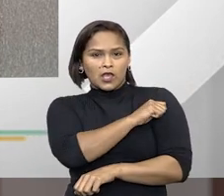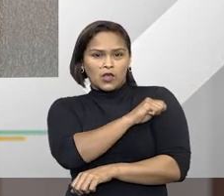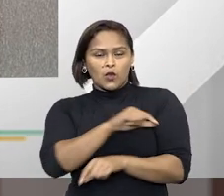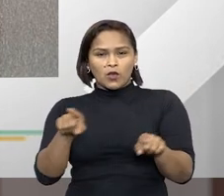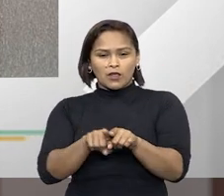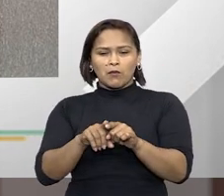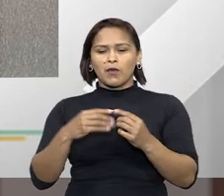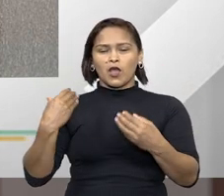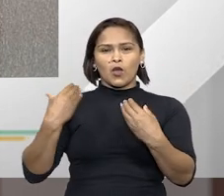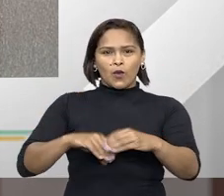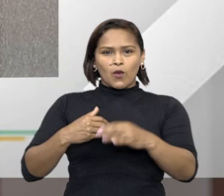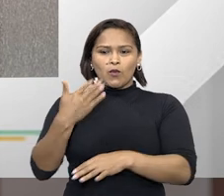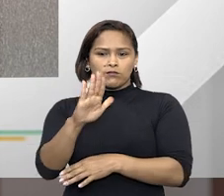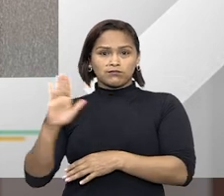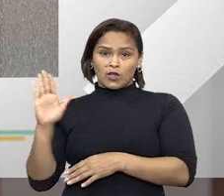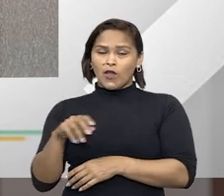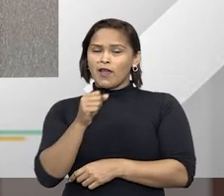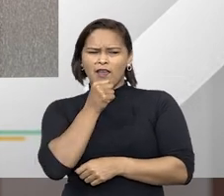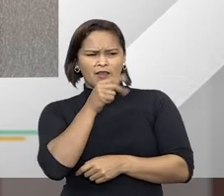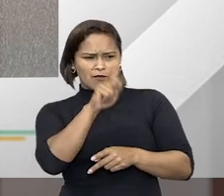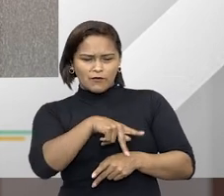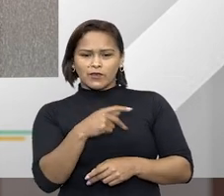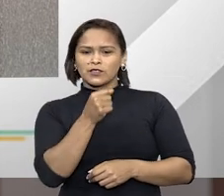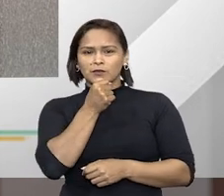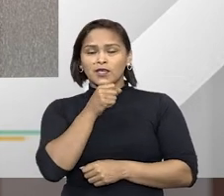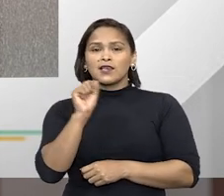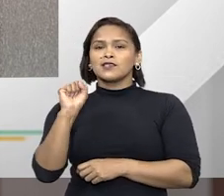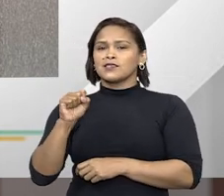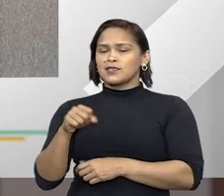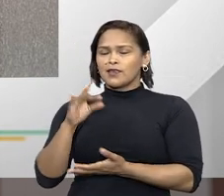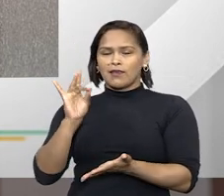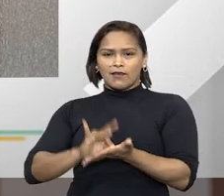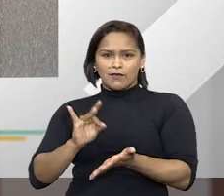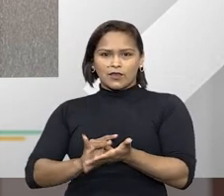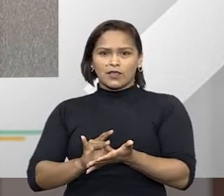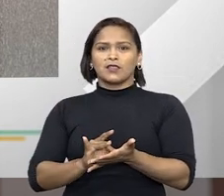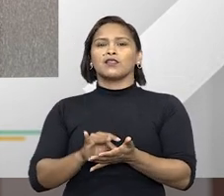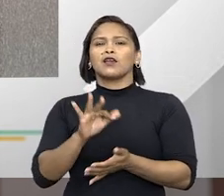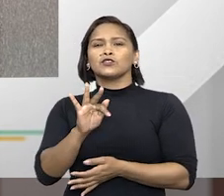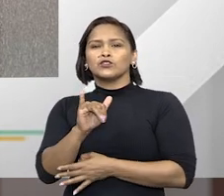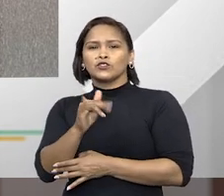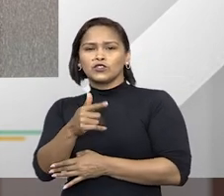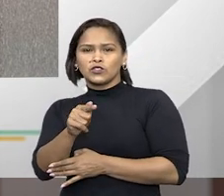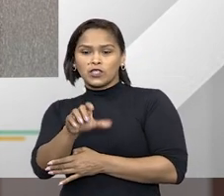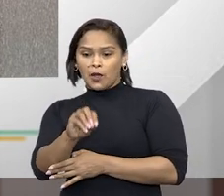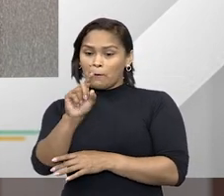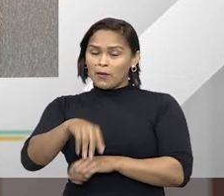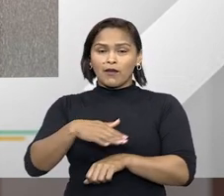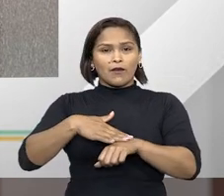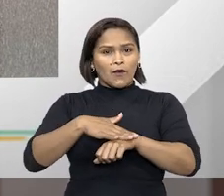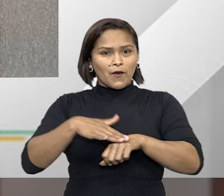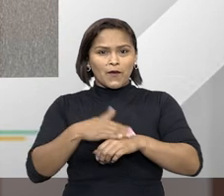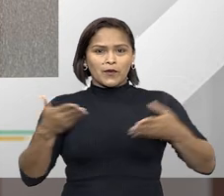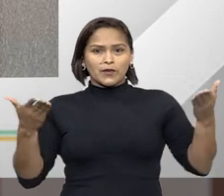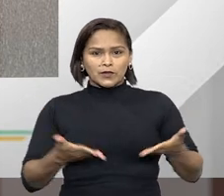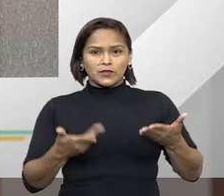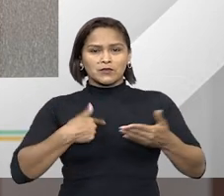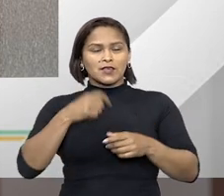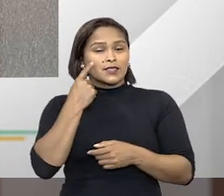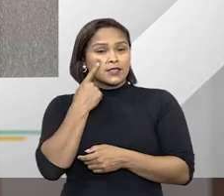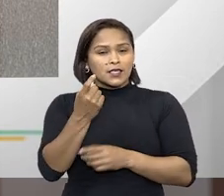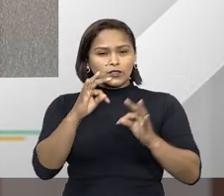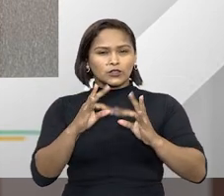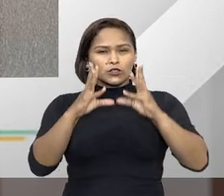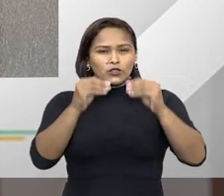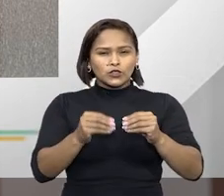e até de candidatos em concursos públicos, não é mesmo, Fátima? Com certeza, Tiago Gomide. Mas a nossa conversa de hoje